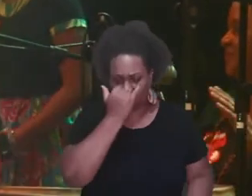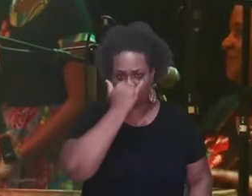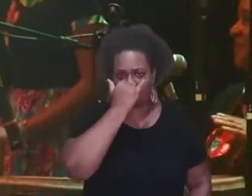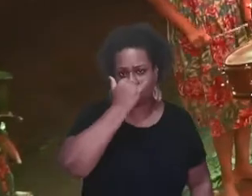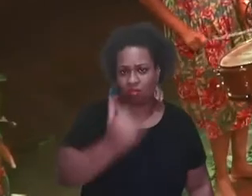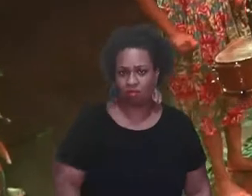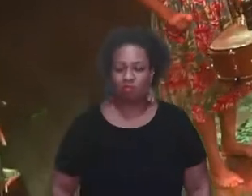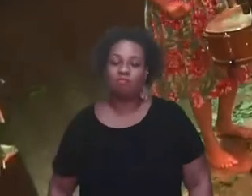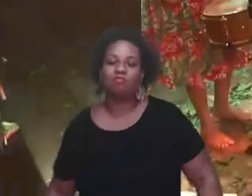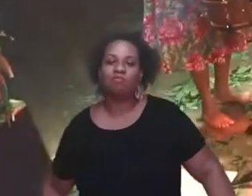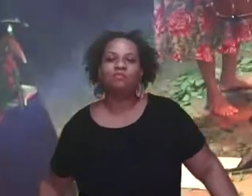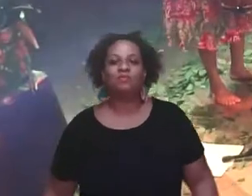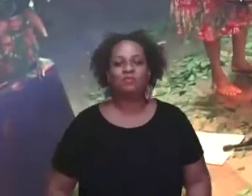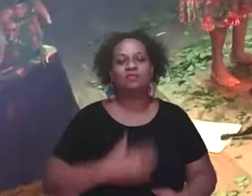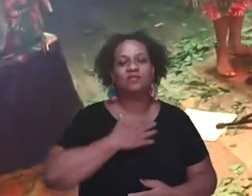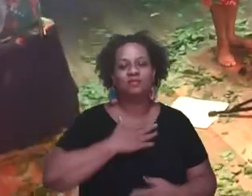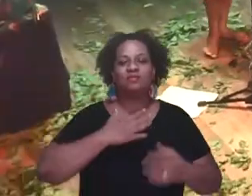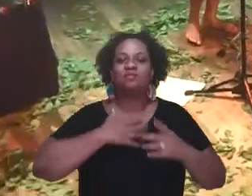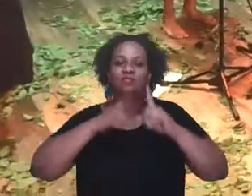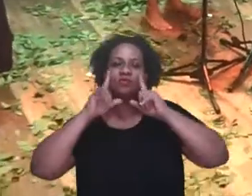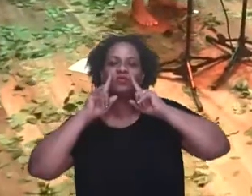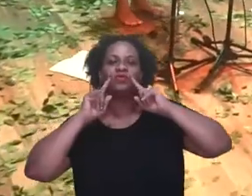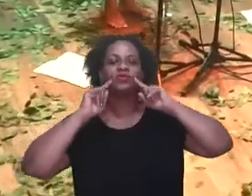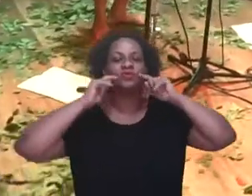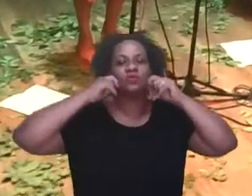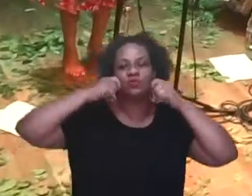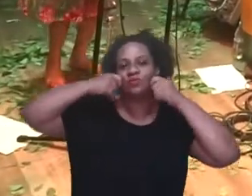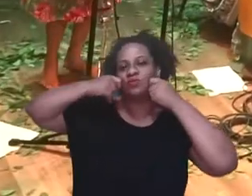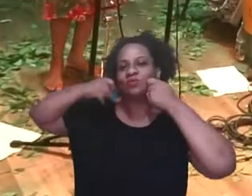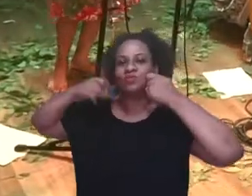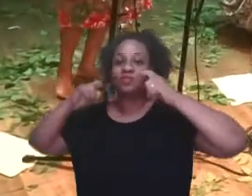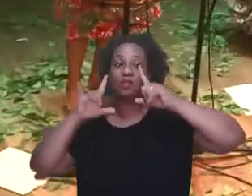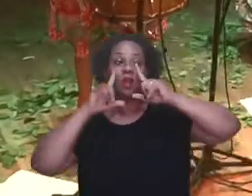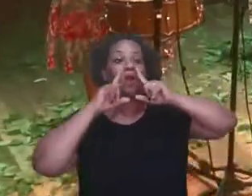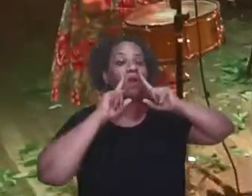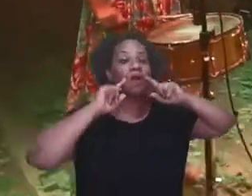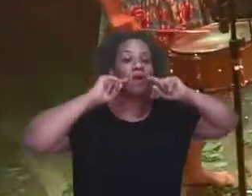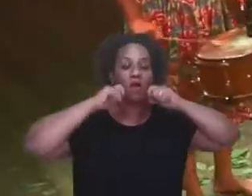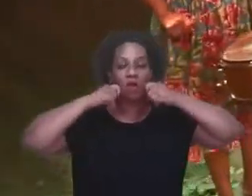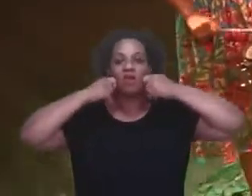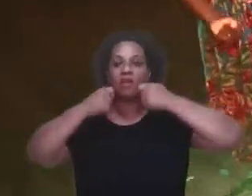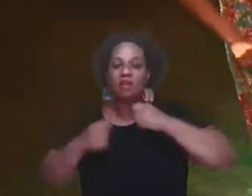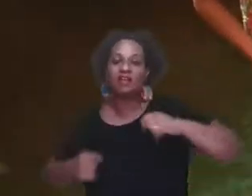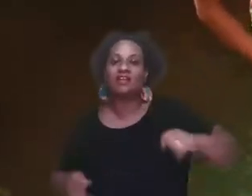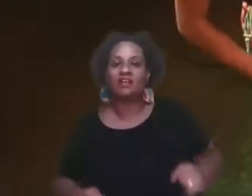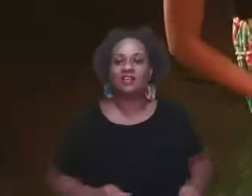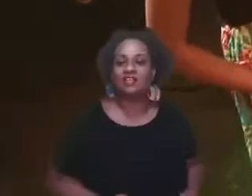lama da Lagoa o Olá Luana me adora